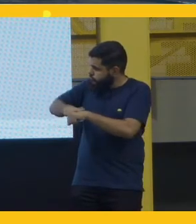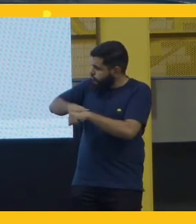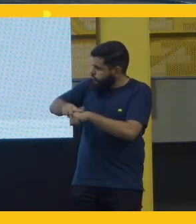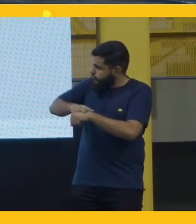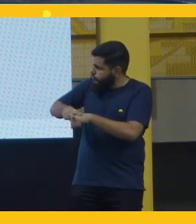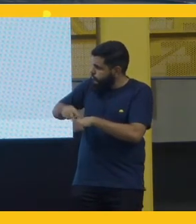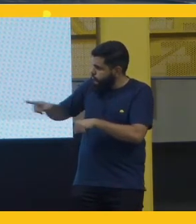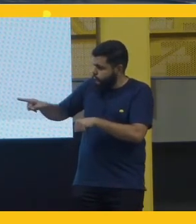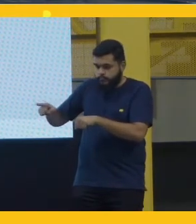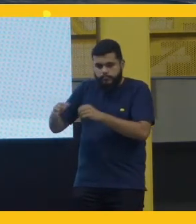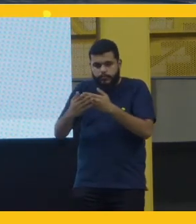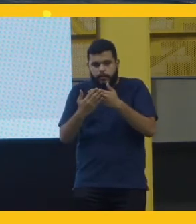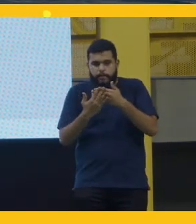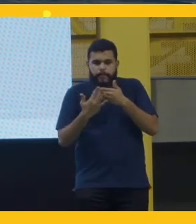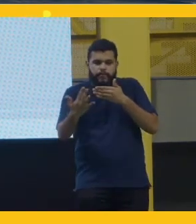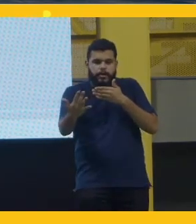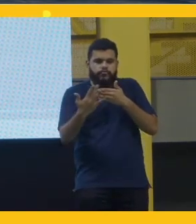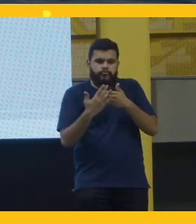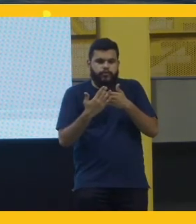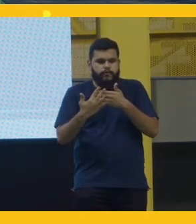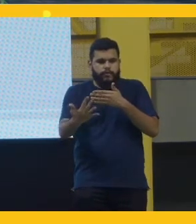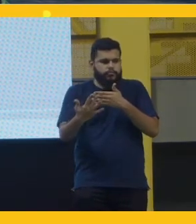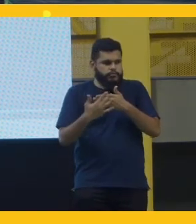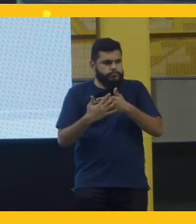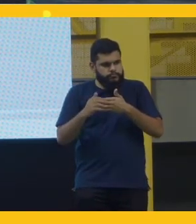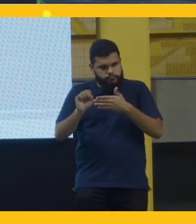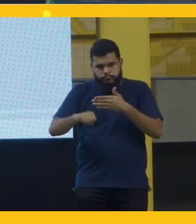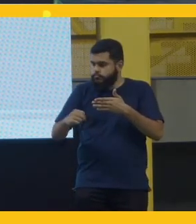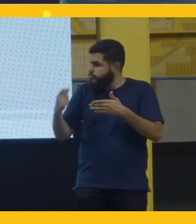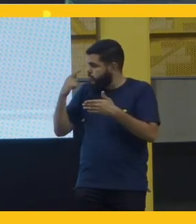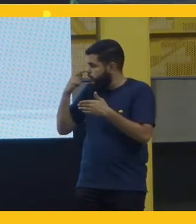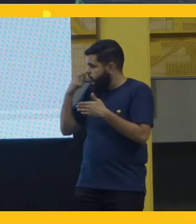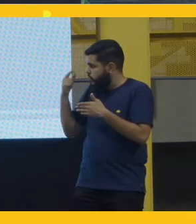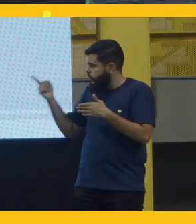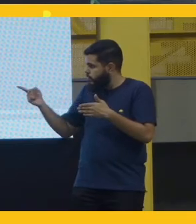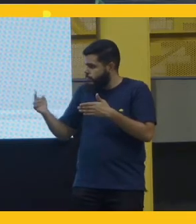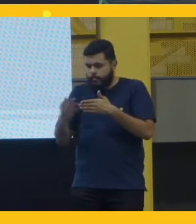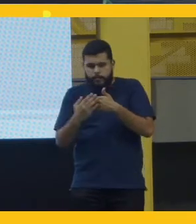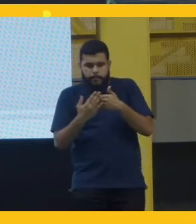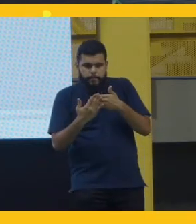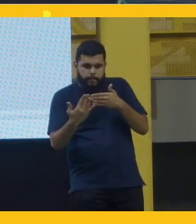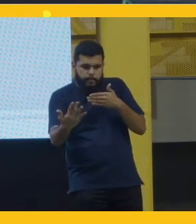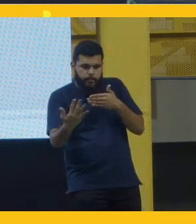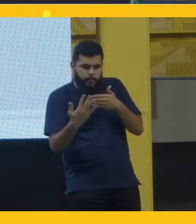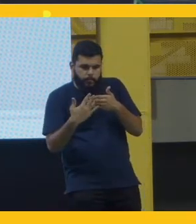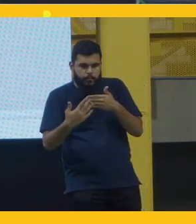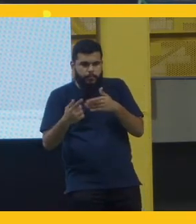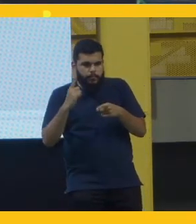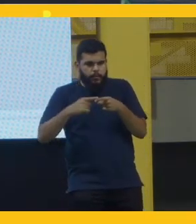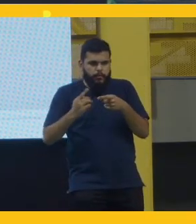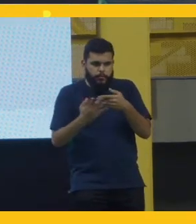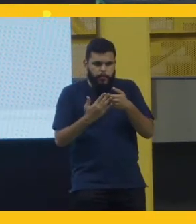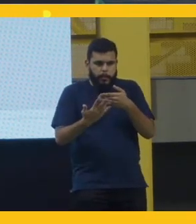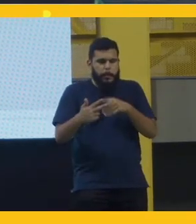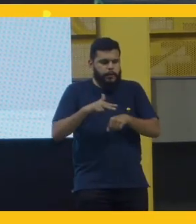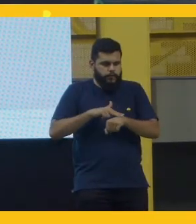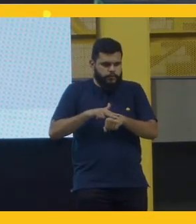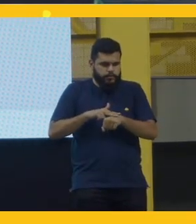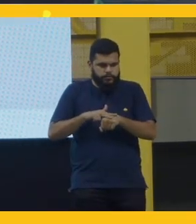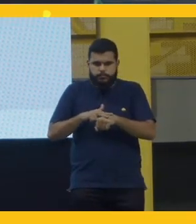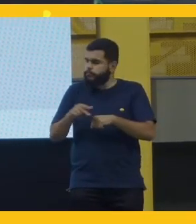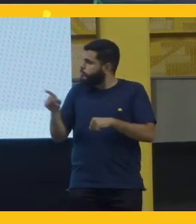verde reflete. Não é não? O verde. O objeto verde é verde porque ele reflete o